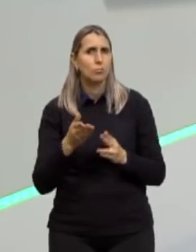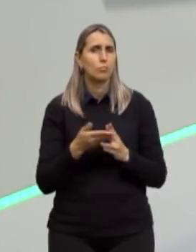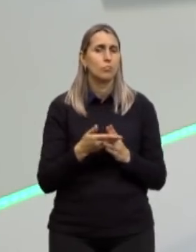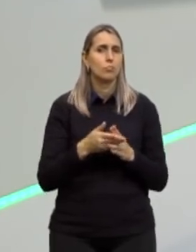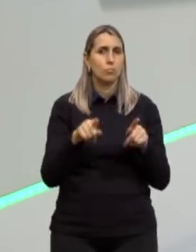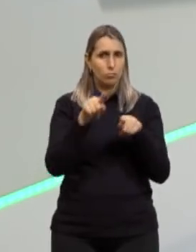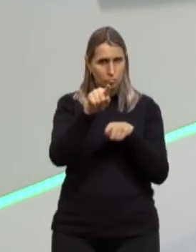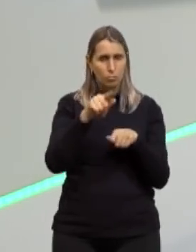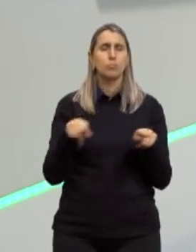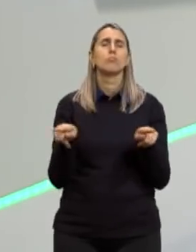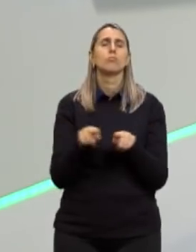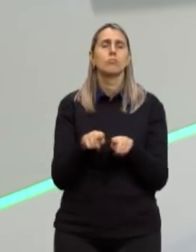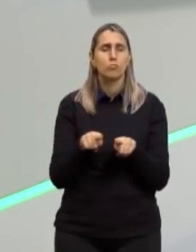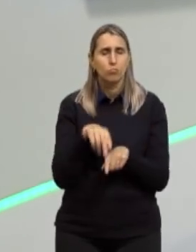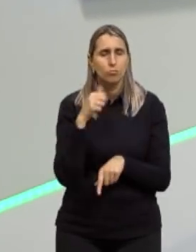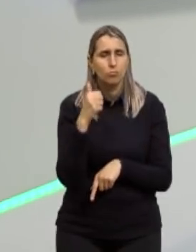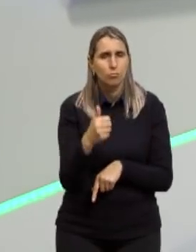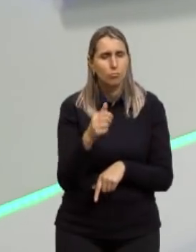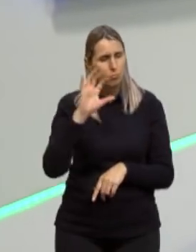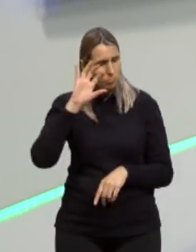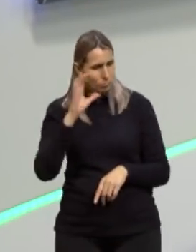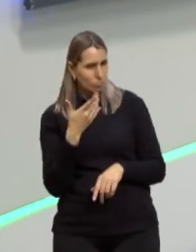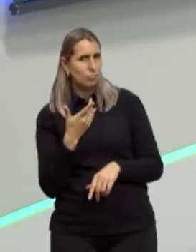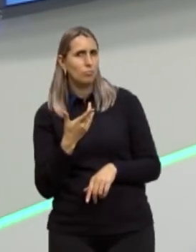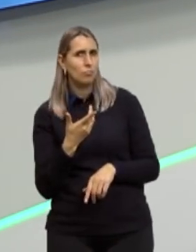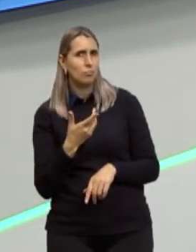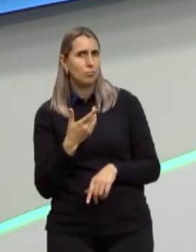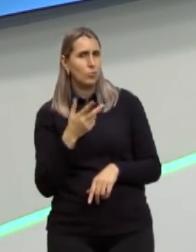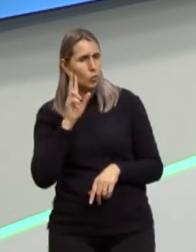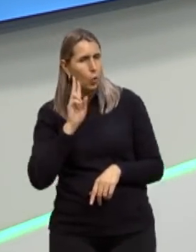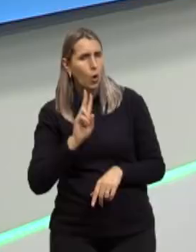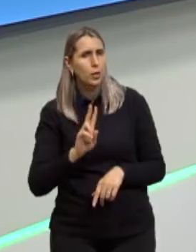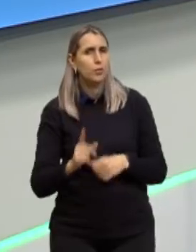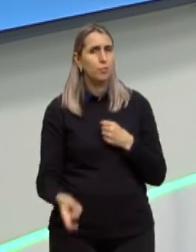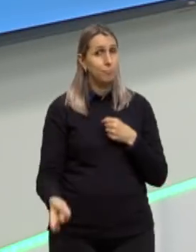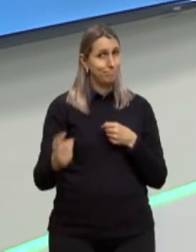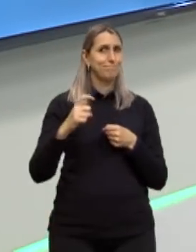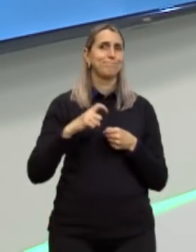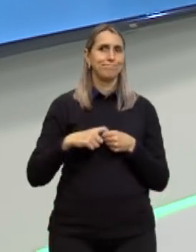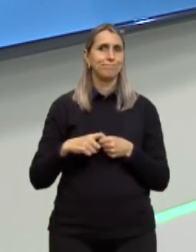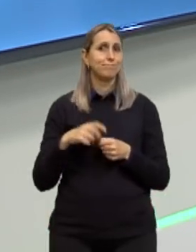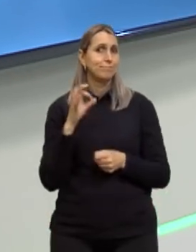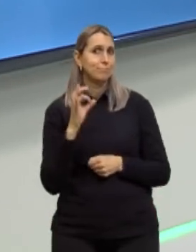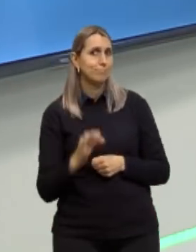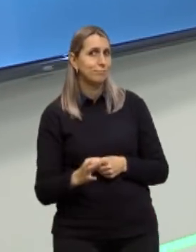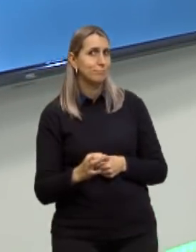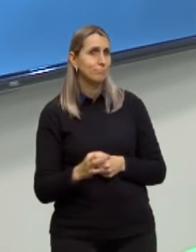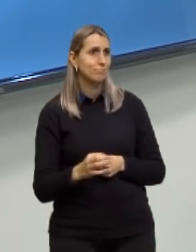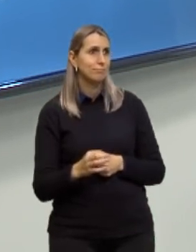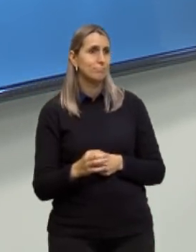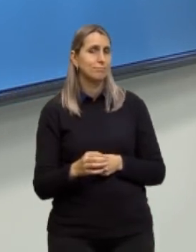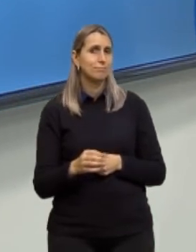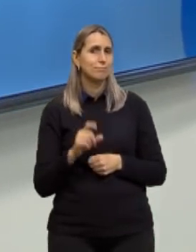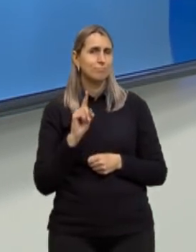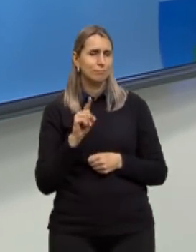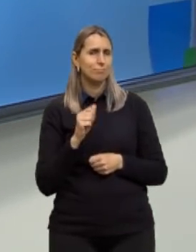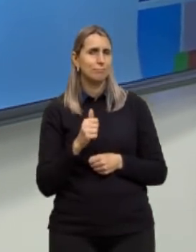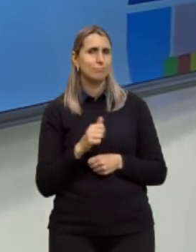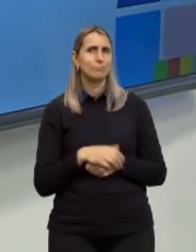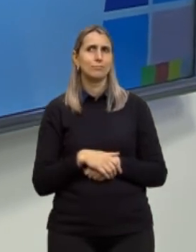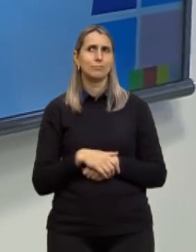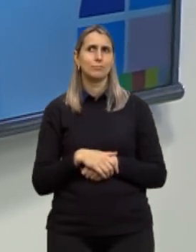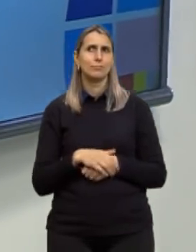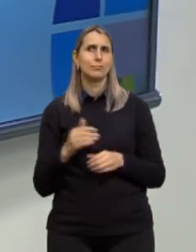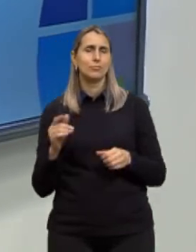vocês vão ter vale um de vocês resolve a gente verifica no retorno certo não esqueça de tomar uma águia tá bom